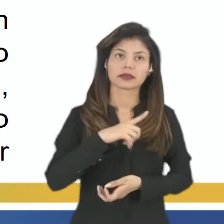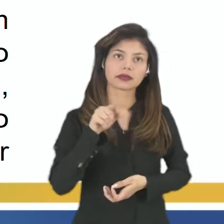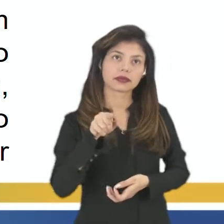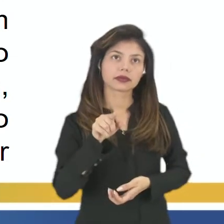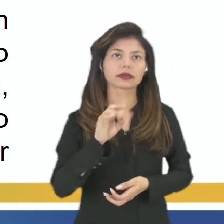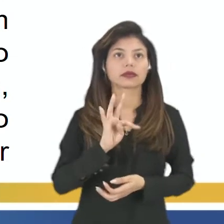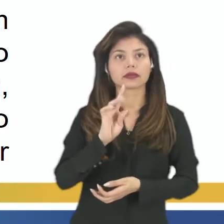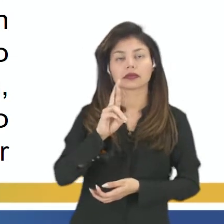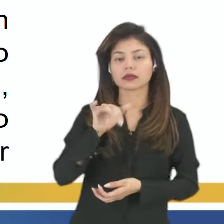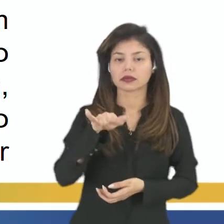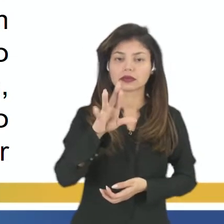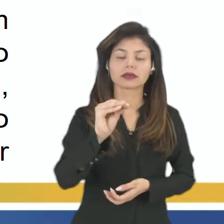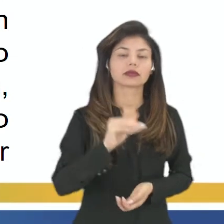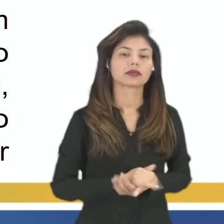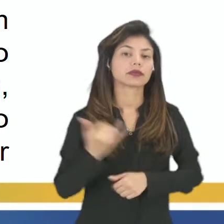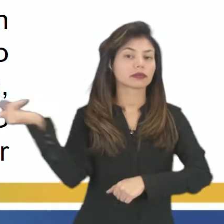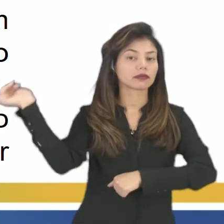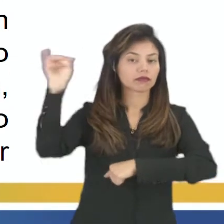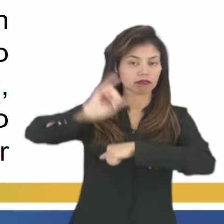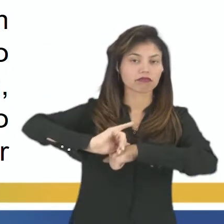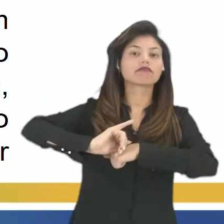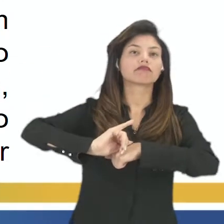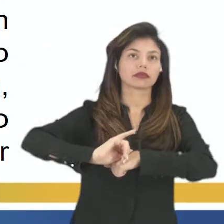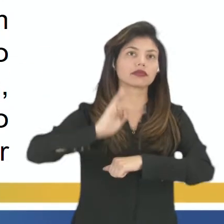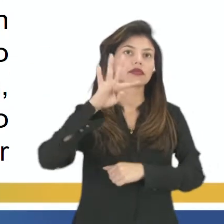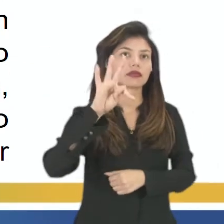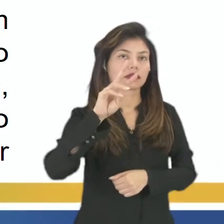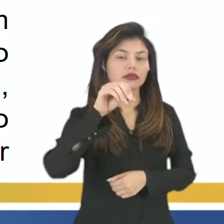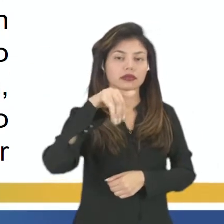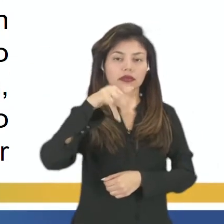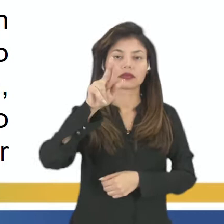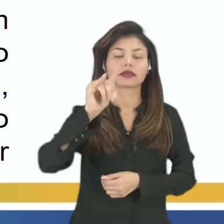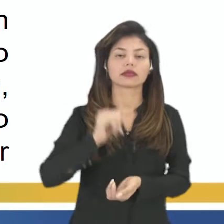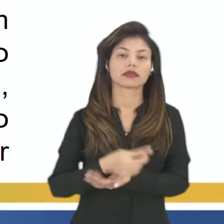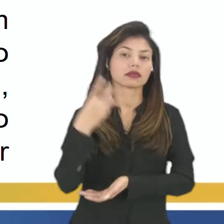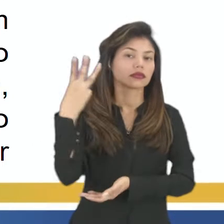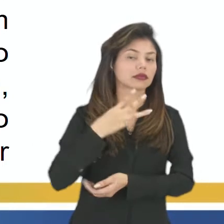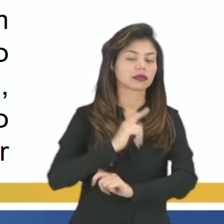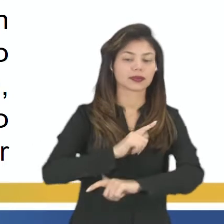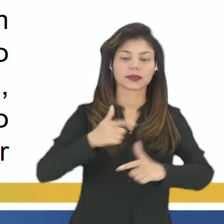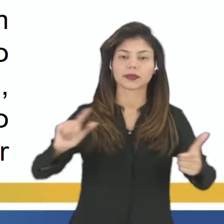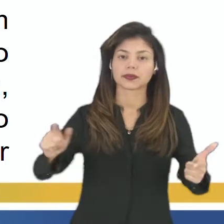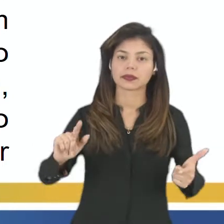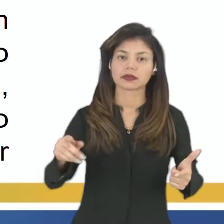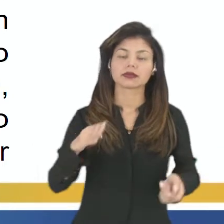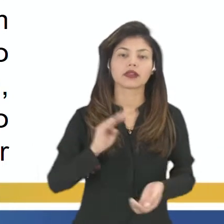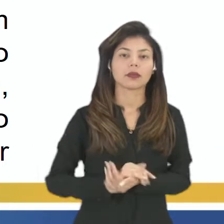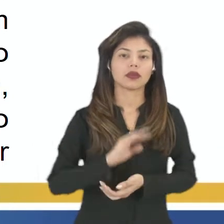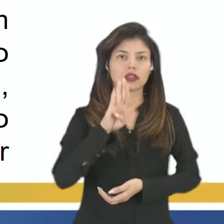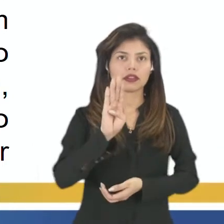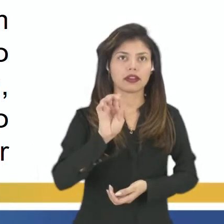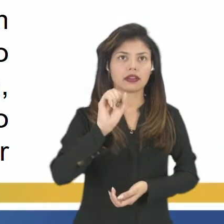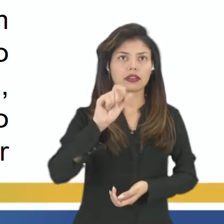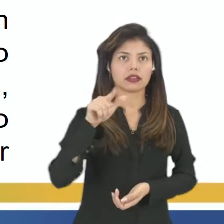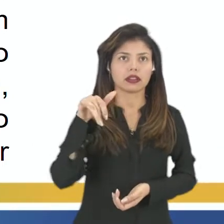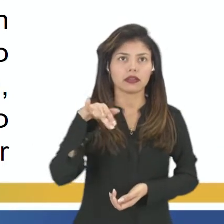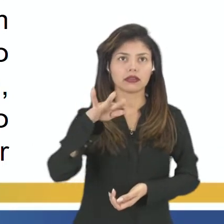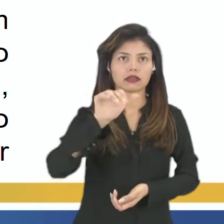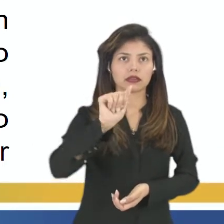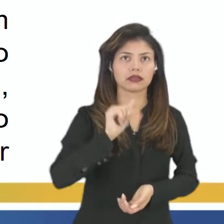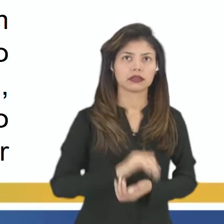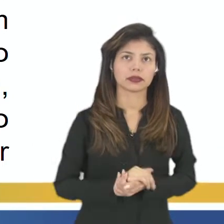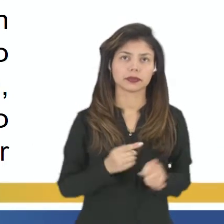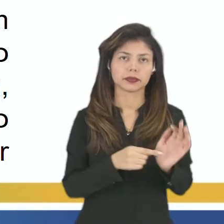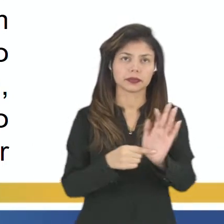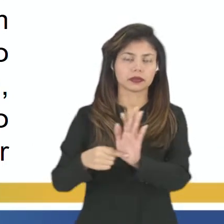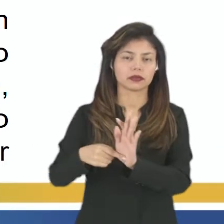né? A capital do Japão, que é Tóquio, ela tem a terceira maior bolsa de valor do mundo, está nessa cidade, né? Nós vimos que Nova